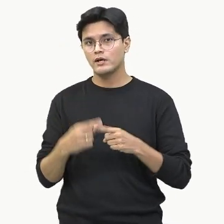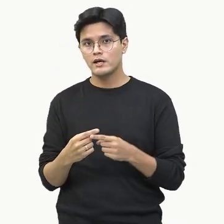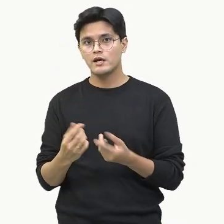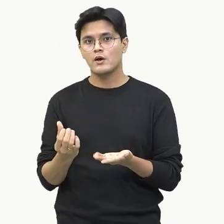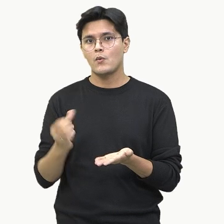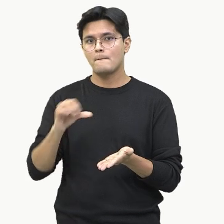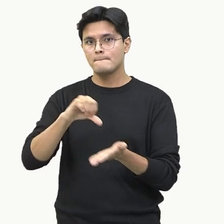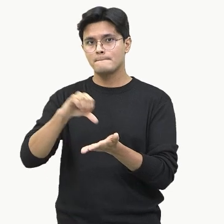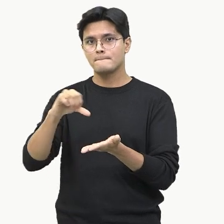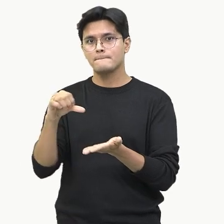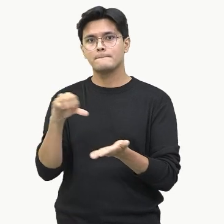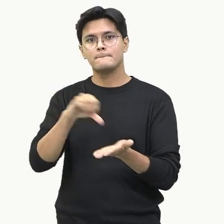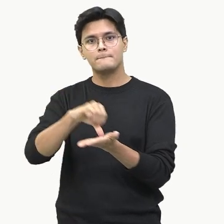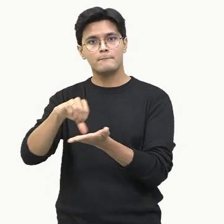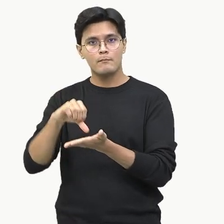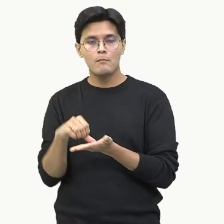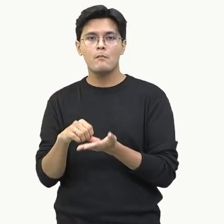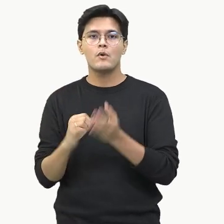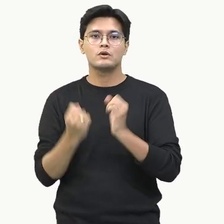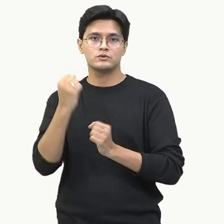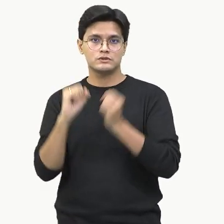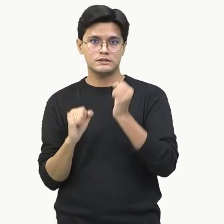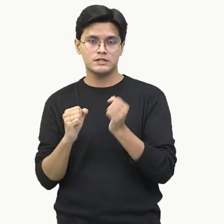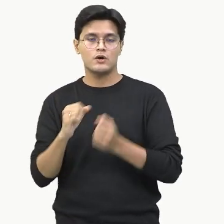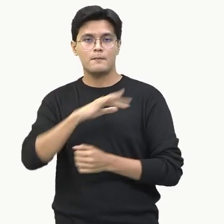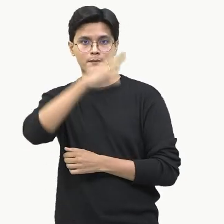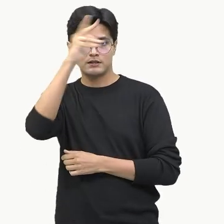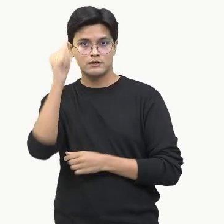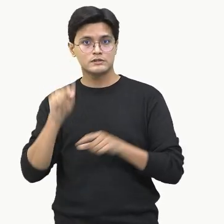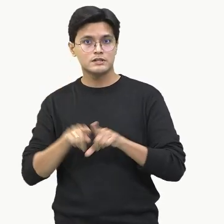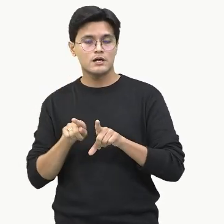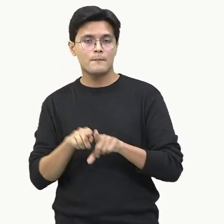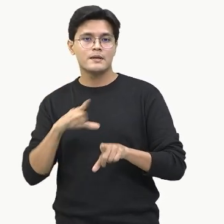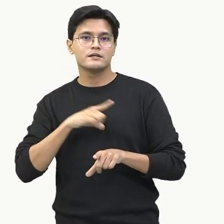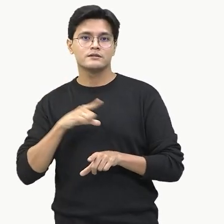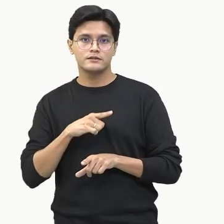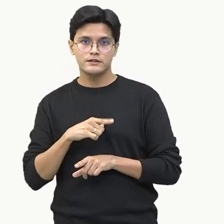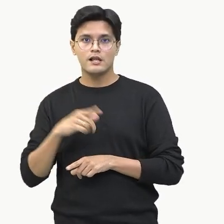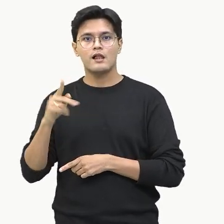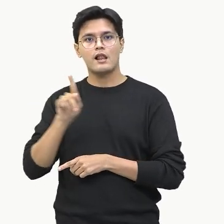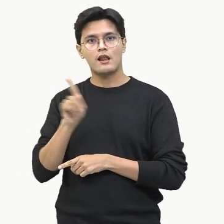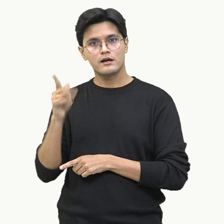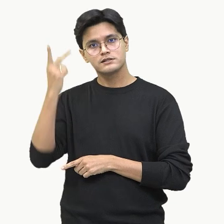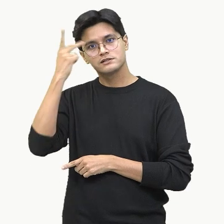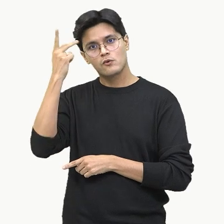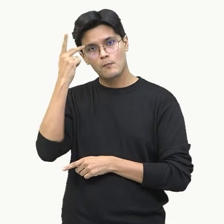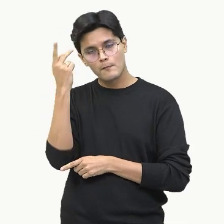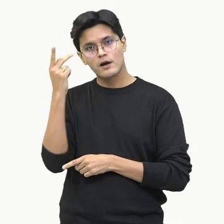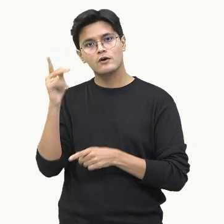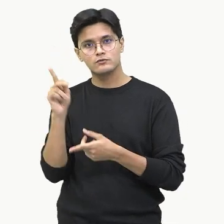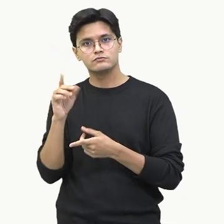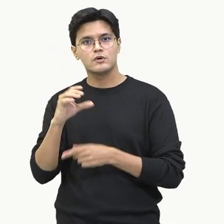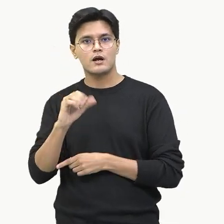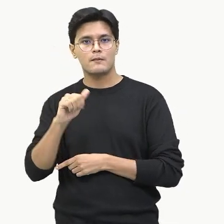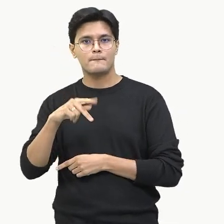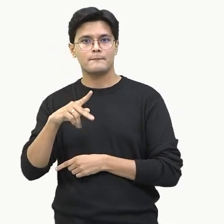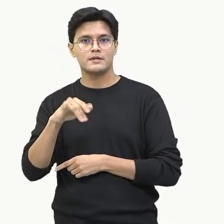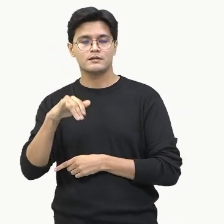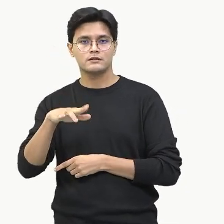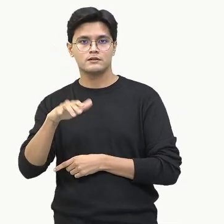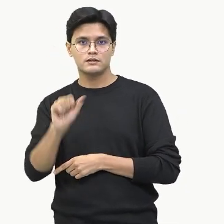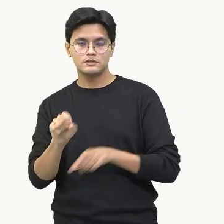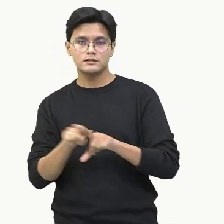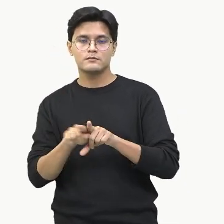aeroportos também de São Paulo e aí nós temos Guarulhos e Campinas né o destaque o